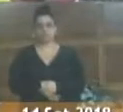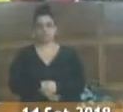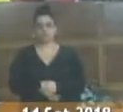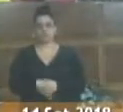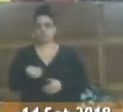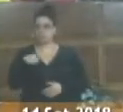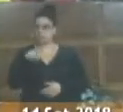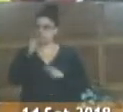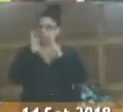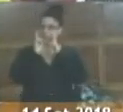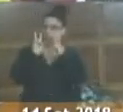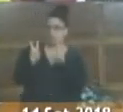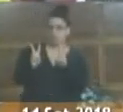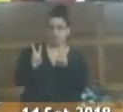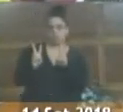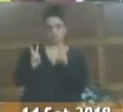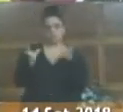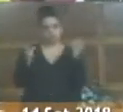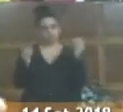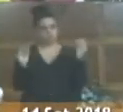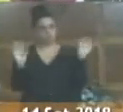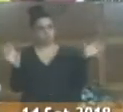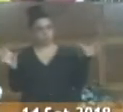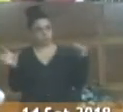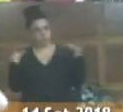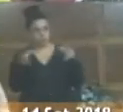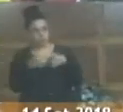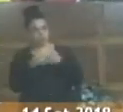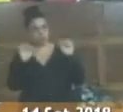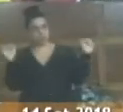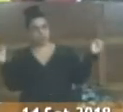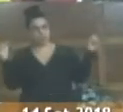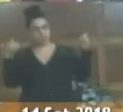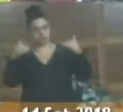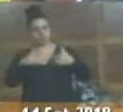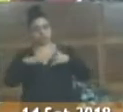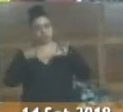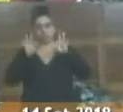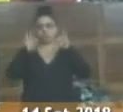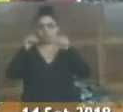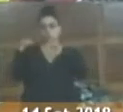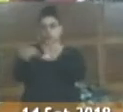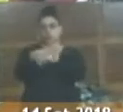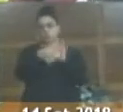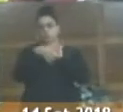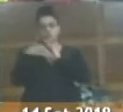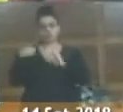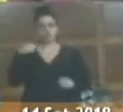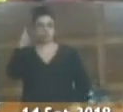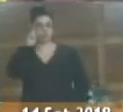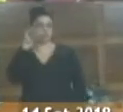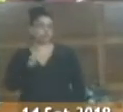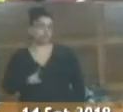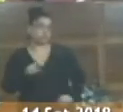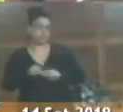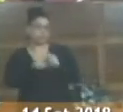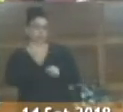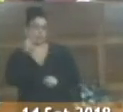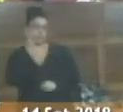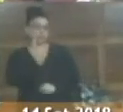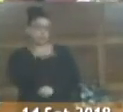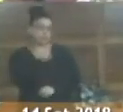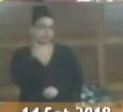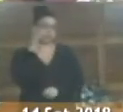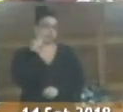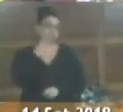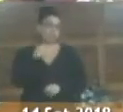estou tão feliz com essa mansidão de todo mundo se unido. Eu não sei nem o que falar. Vocês sabem que eu grito, eu